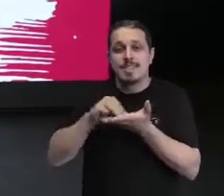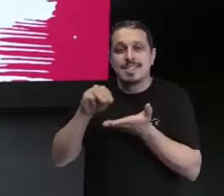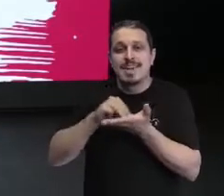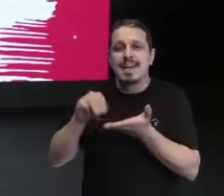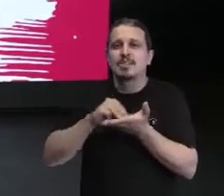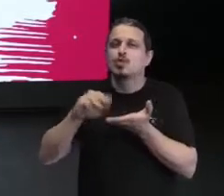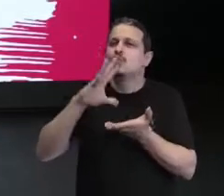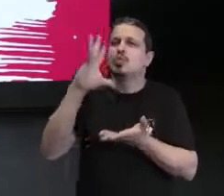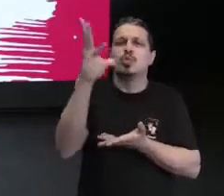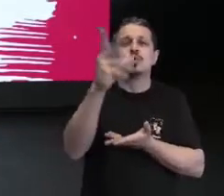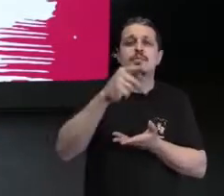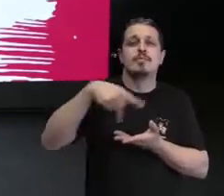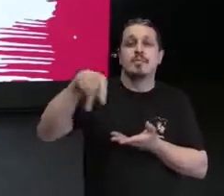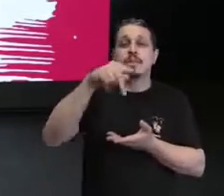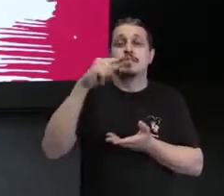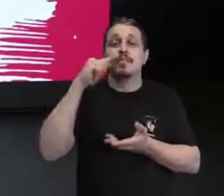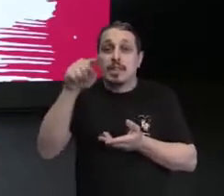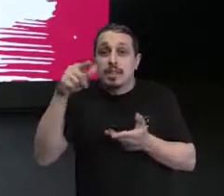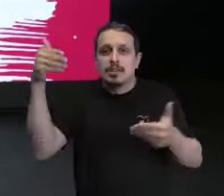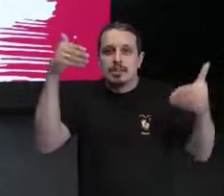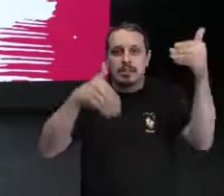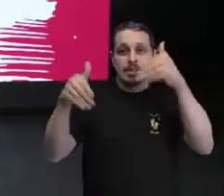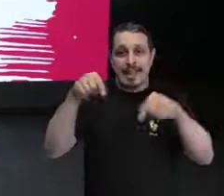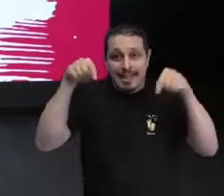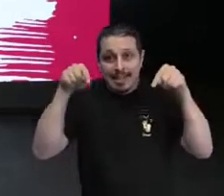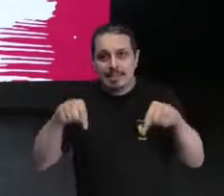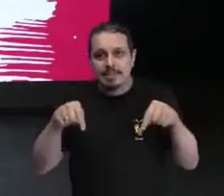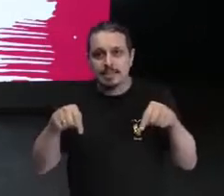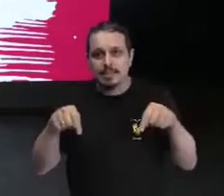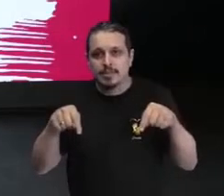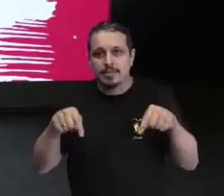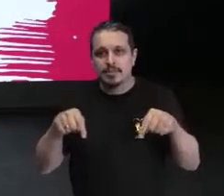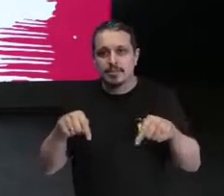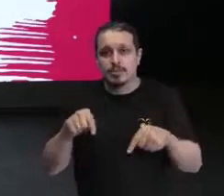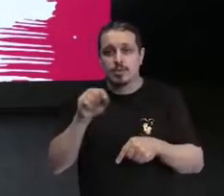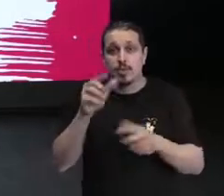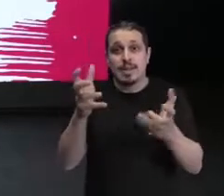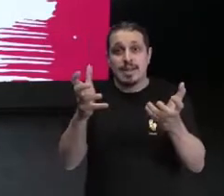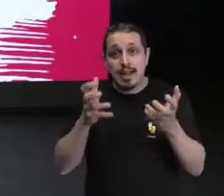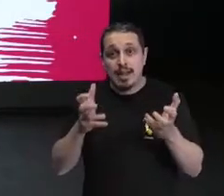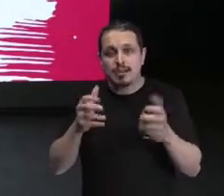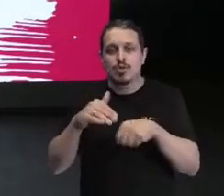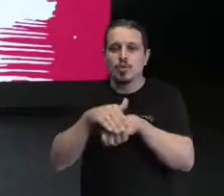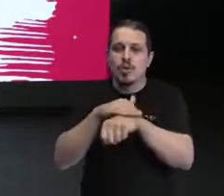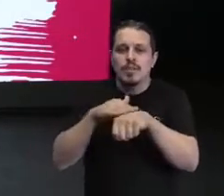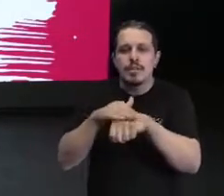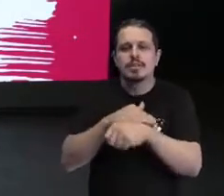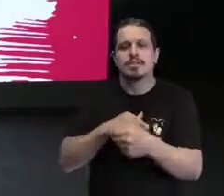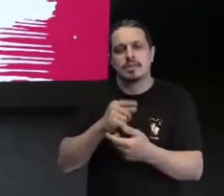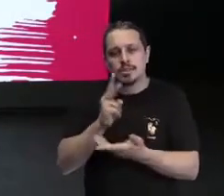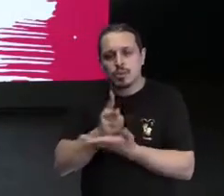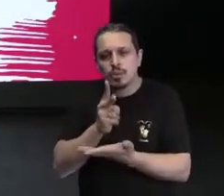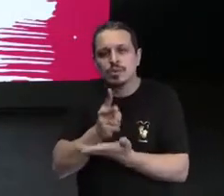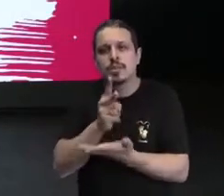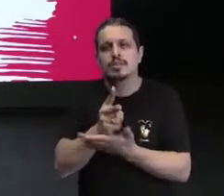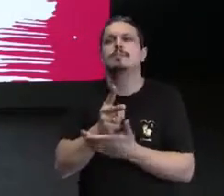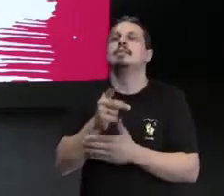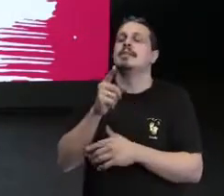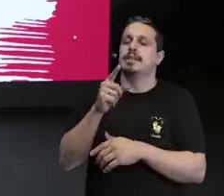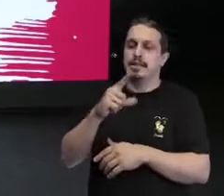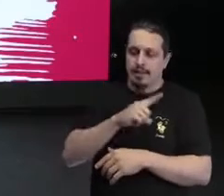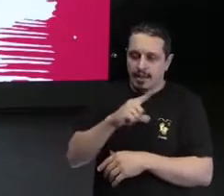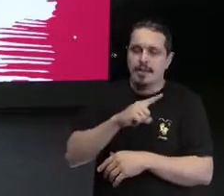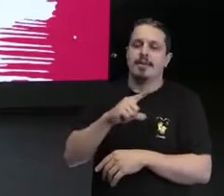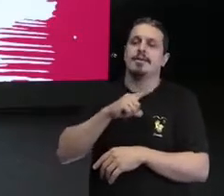E se vocês quiserem continuar essa conversa, Tem aqui as minhas redes, só procurar por Andrea Werner,